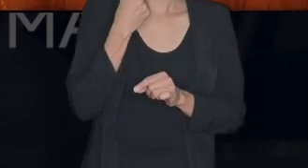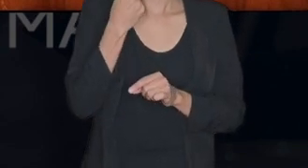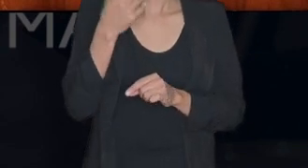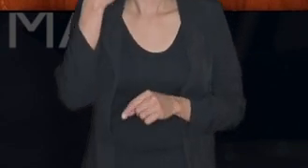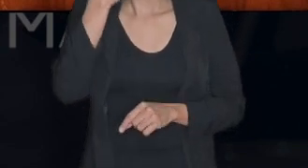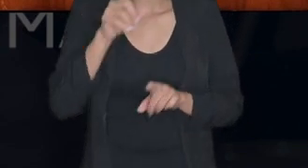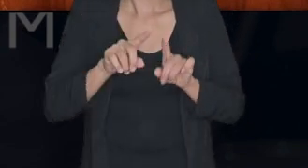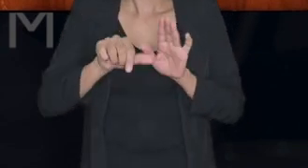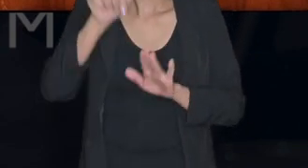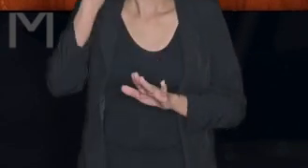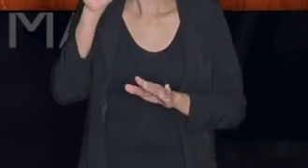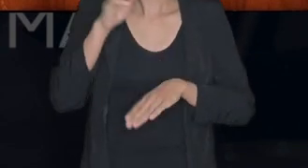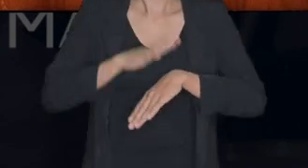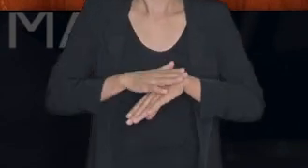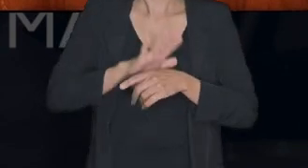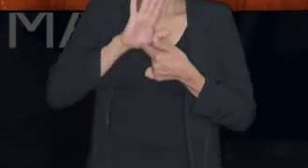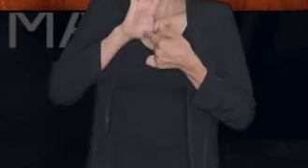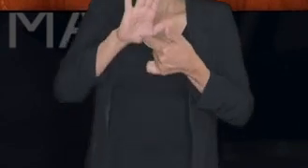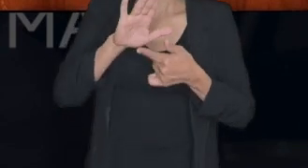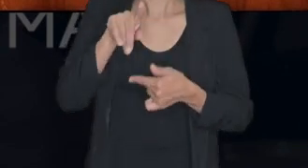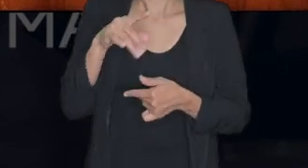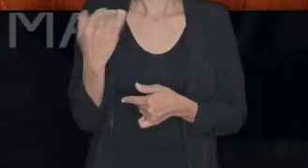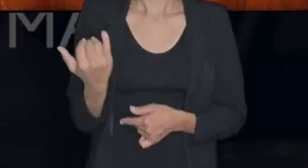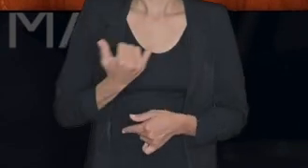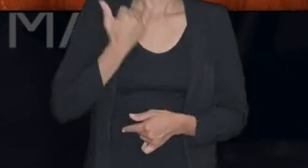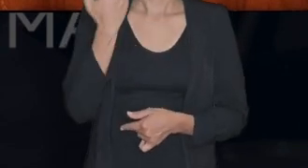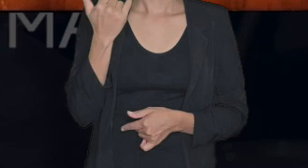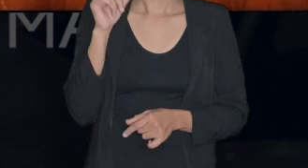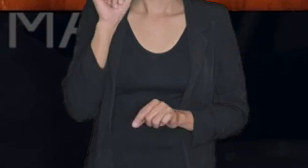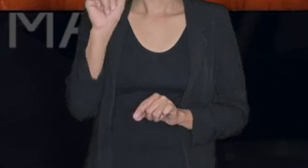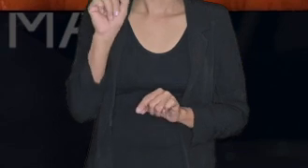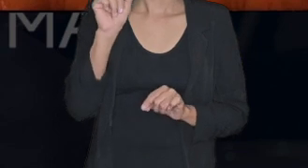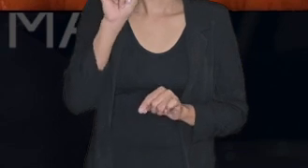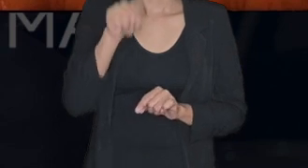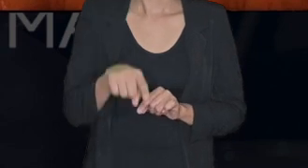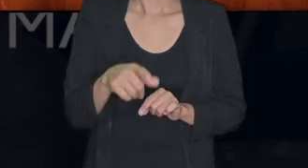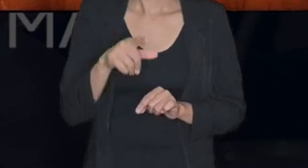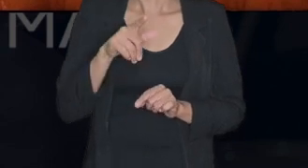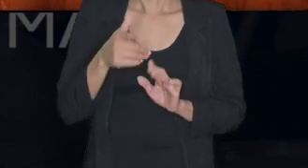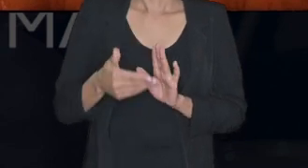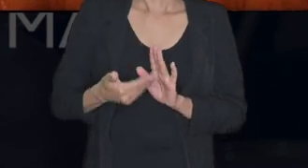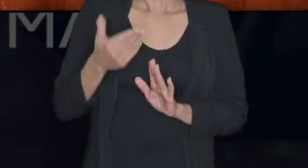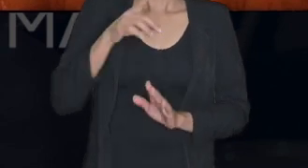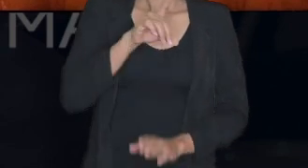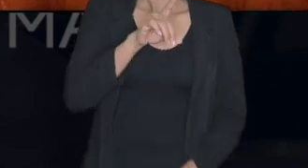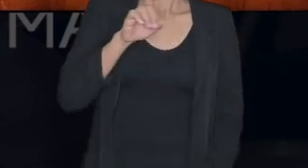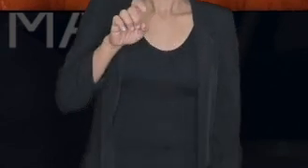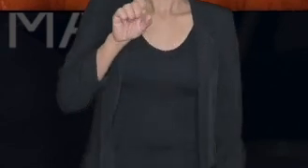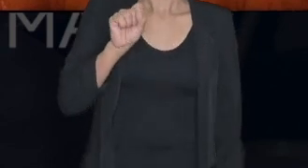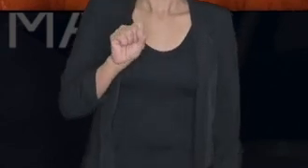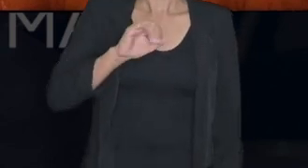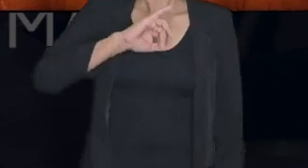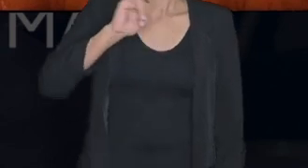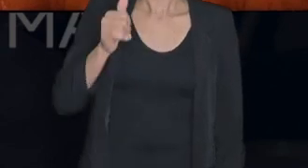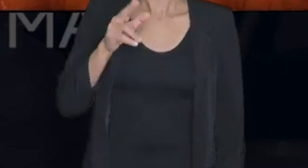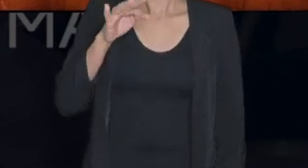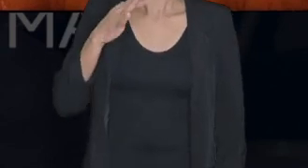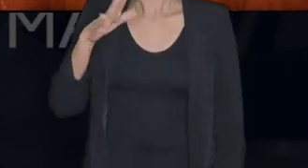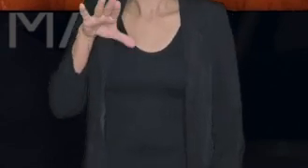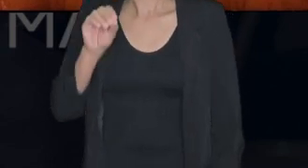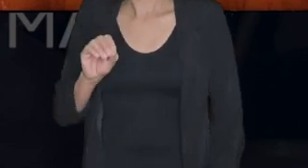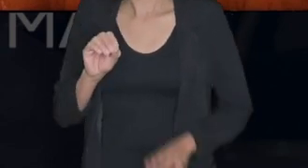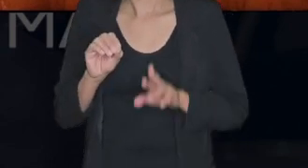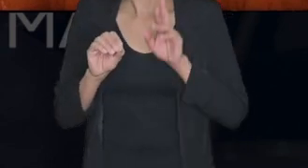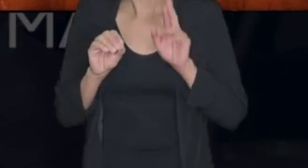importância dessa que dizem desjudicialização, mas, a bem da verdade, não é uma desjudicialização, é um